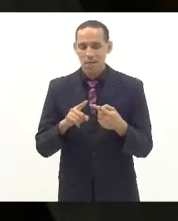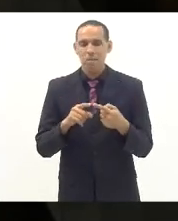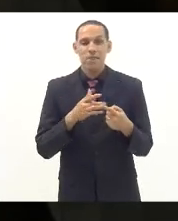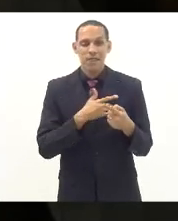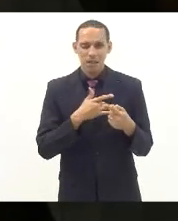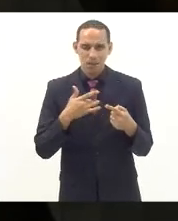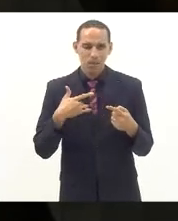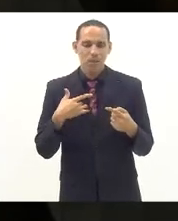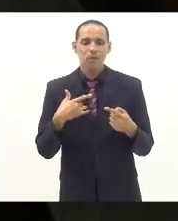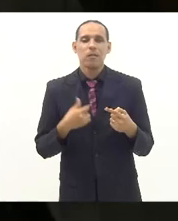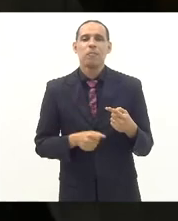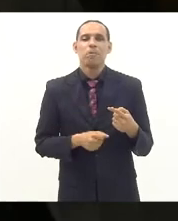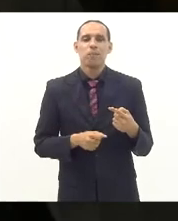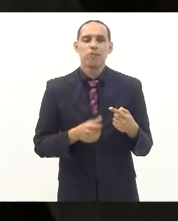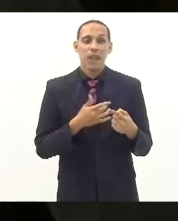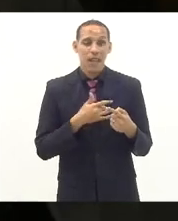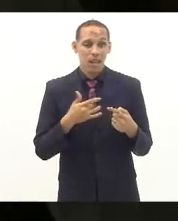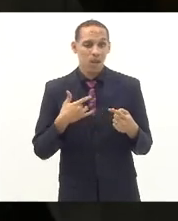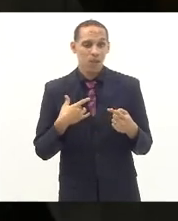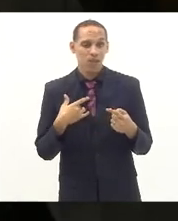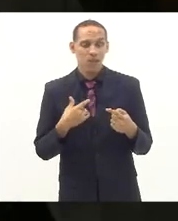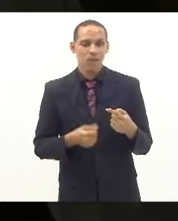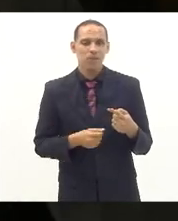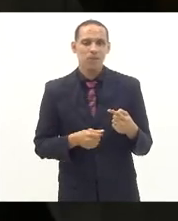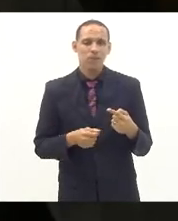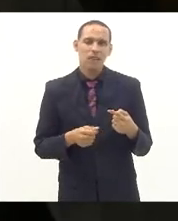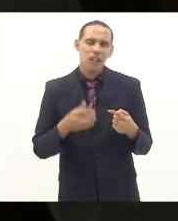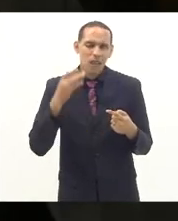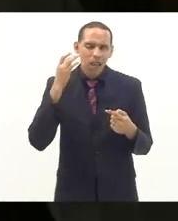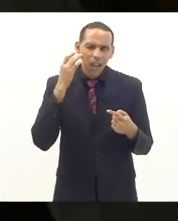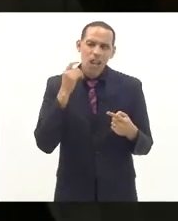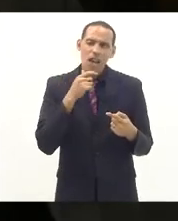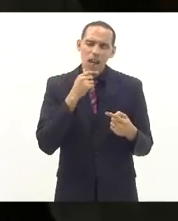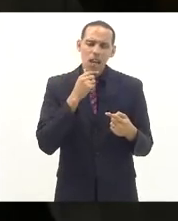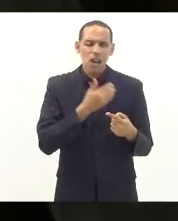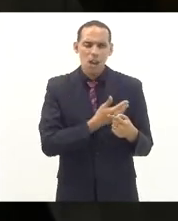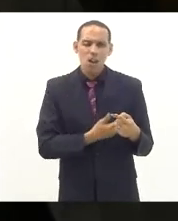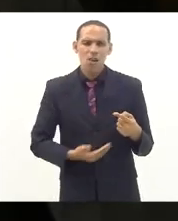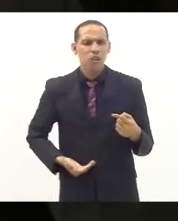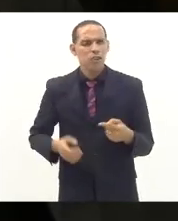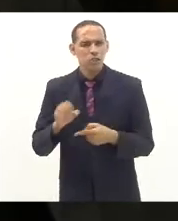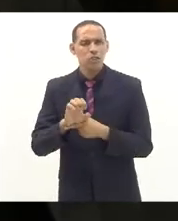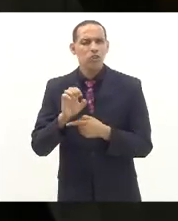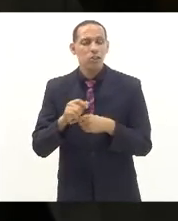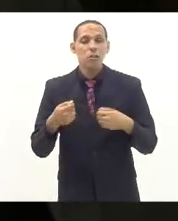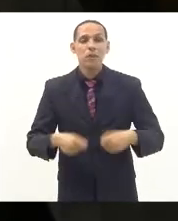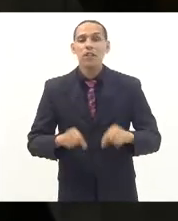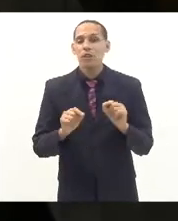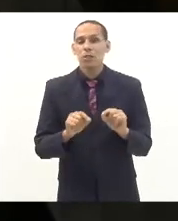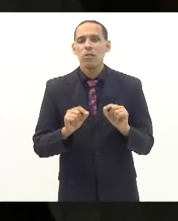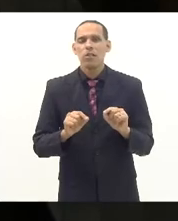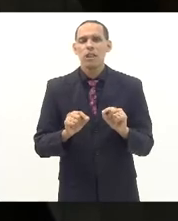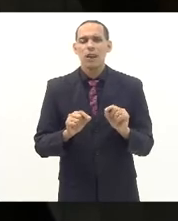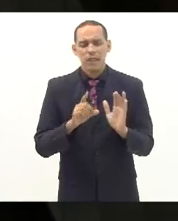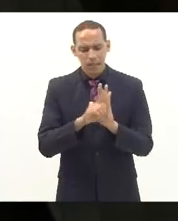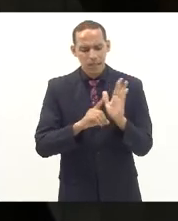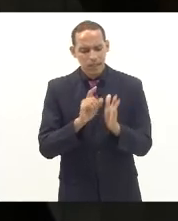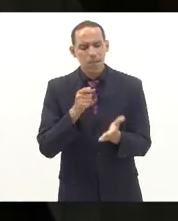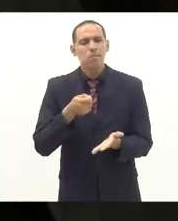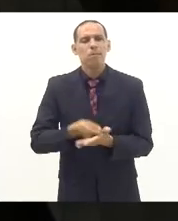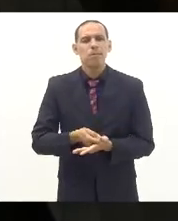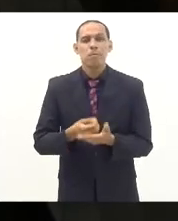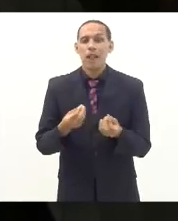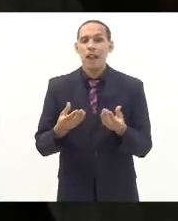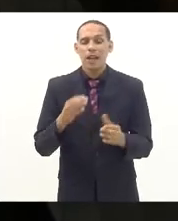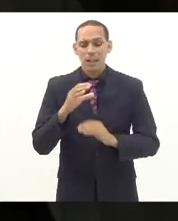Saúde falante da saúde no canto da Saúde Eu acho que o governo do estado precisa fixar diretrizes para